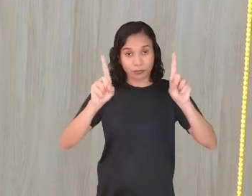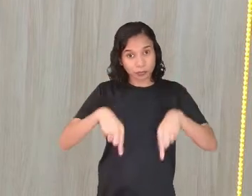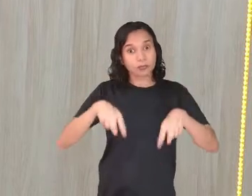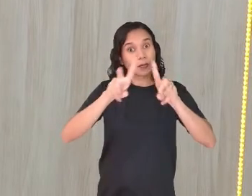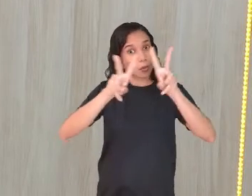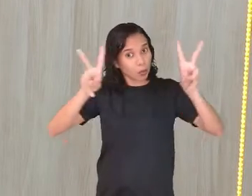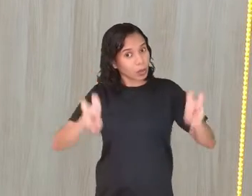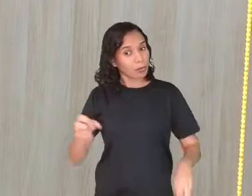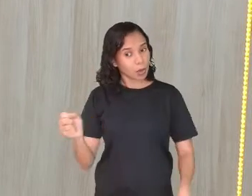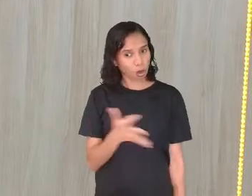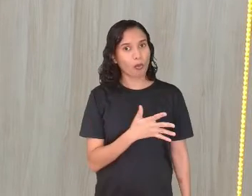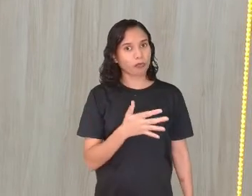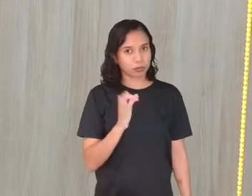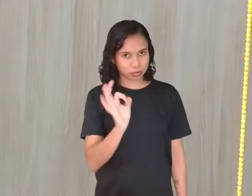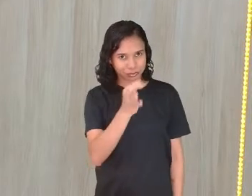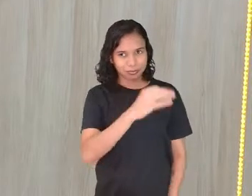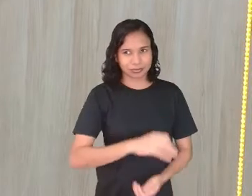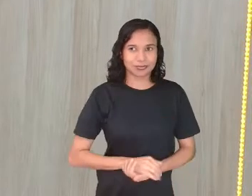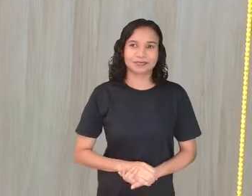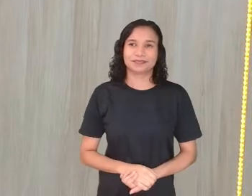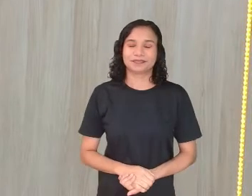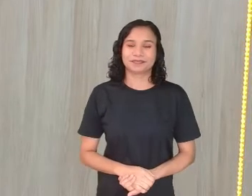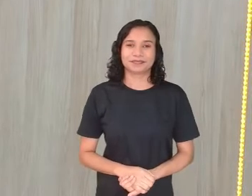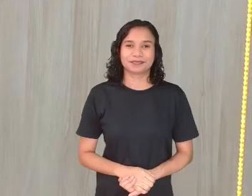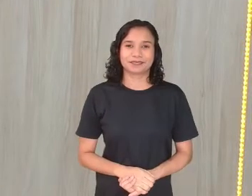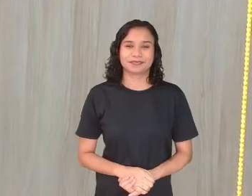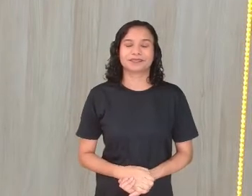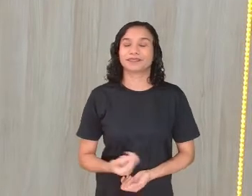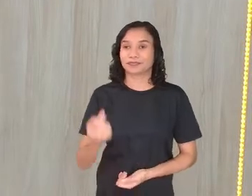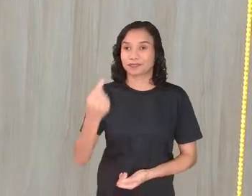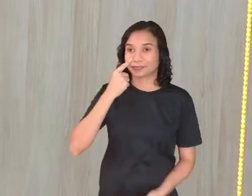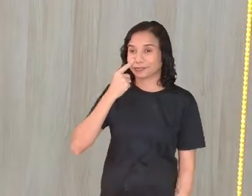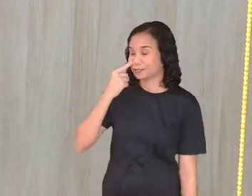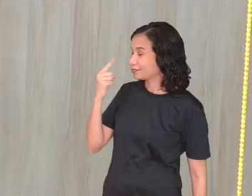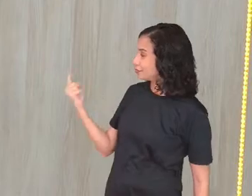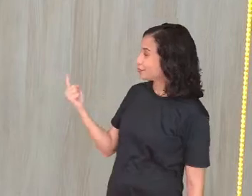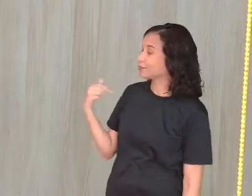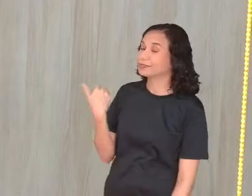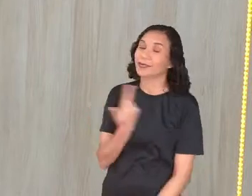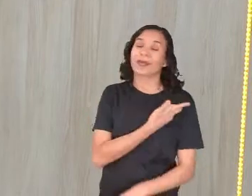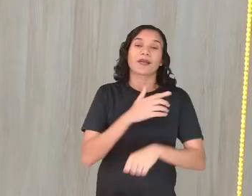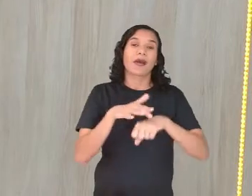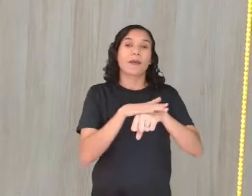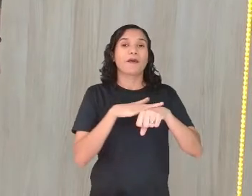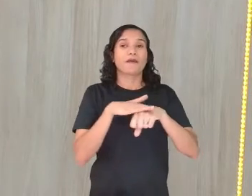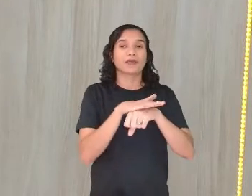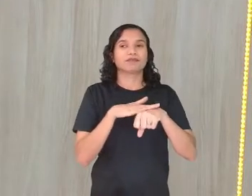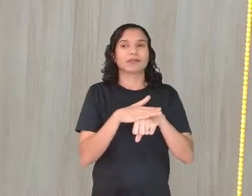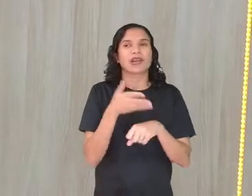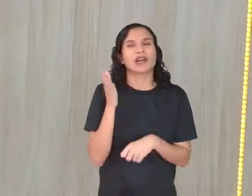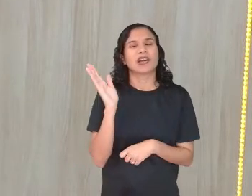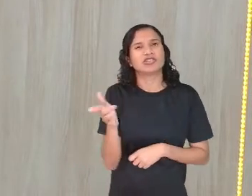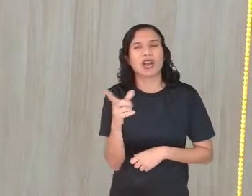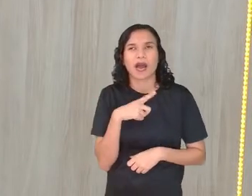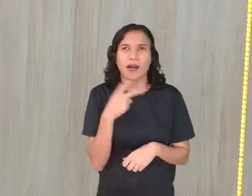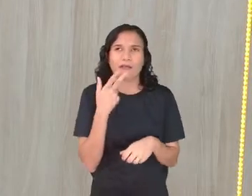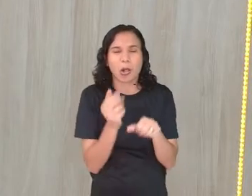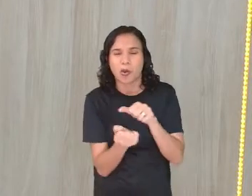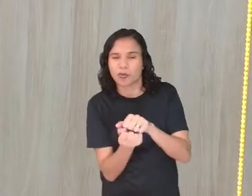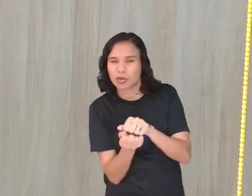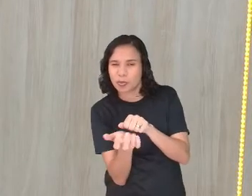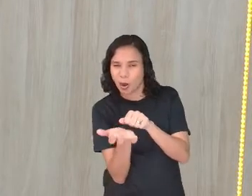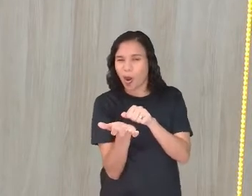tema atual também. Sim. Ok? Então, olha aí, vamos conversar. Né? Isso a gente já deu um certo spoiler